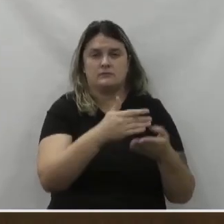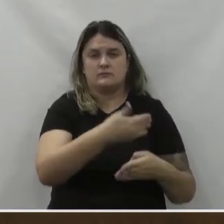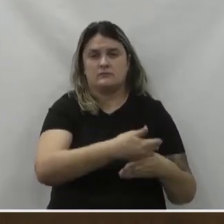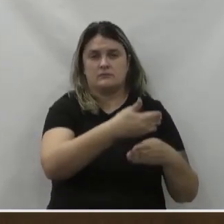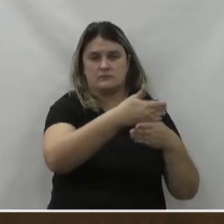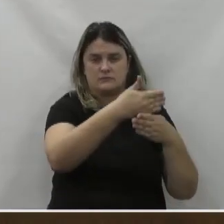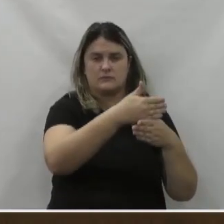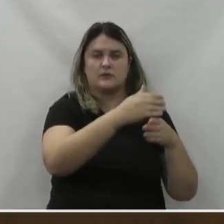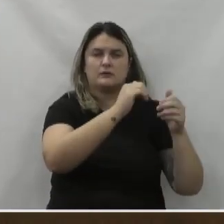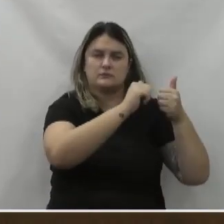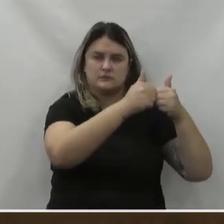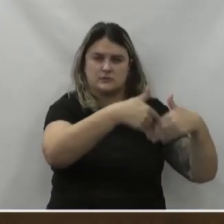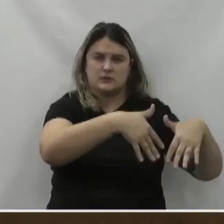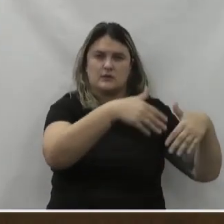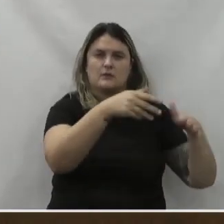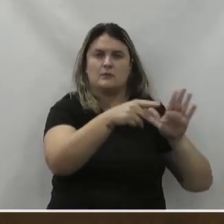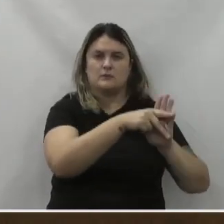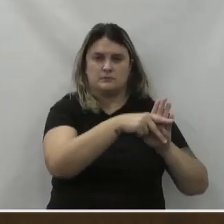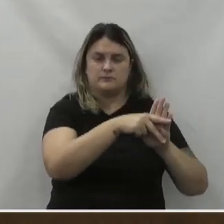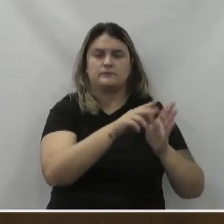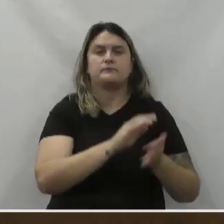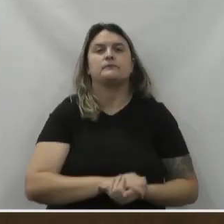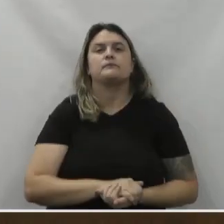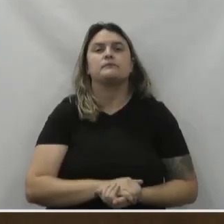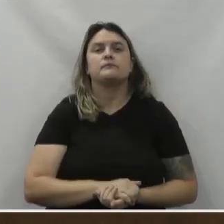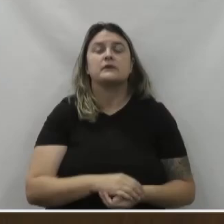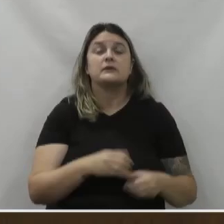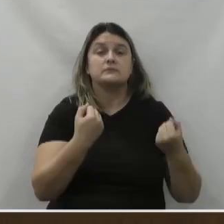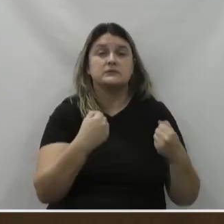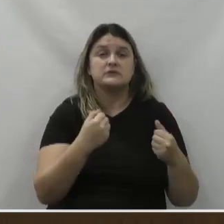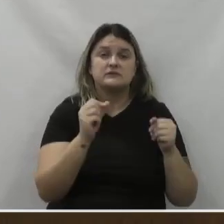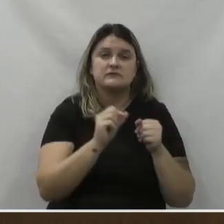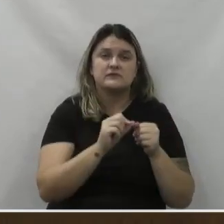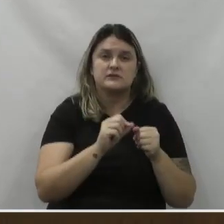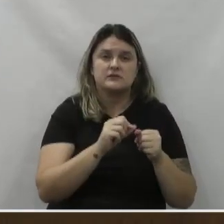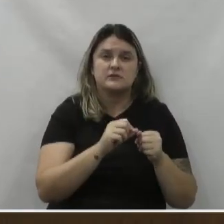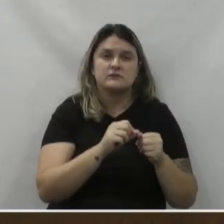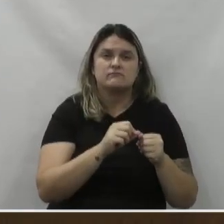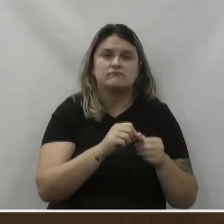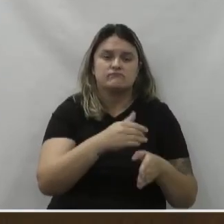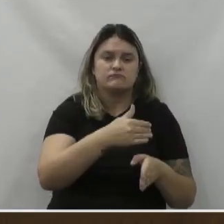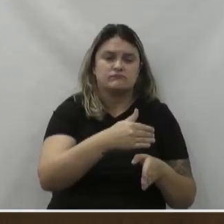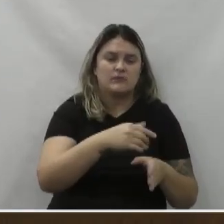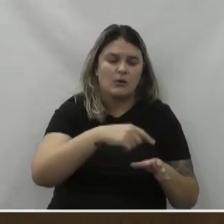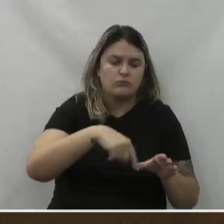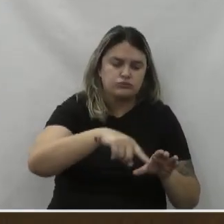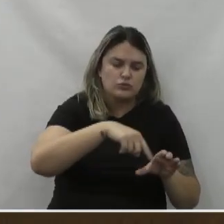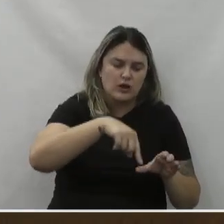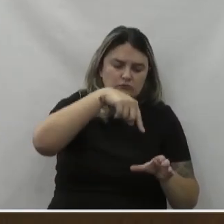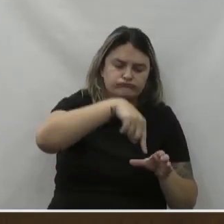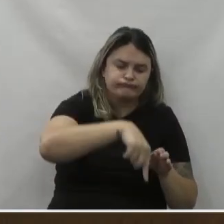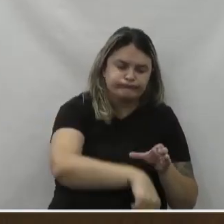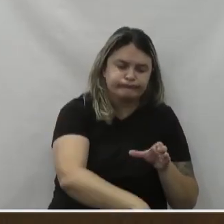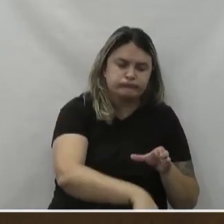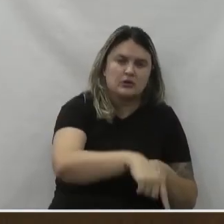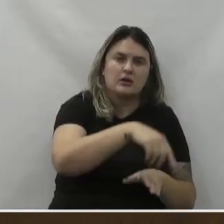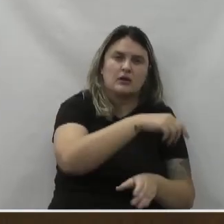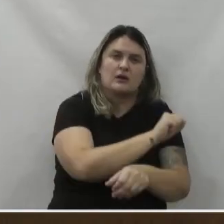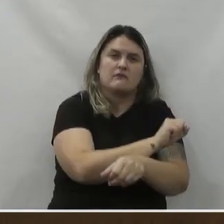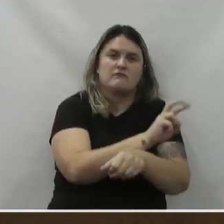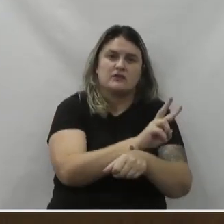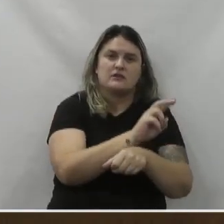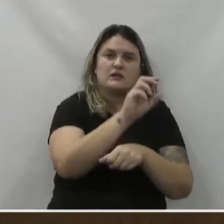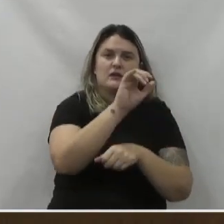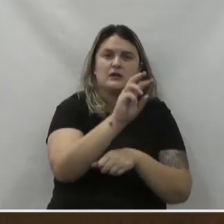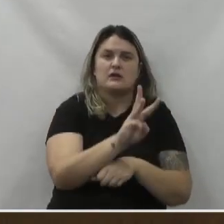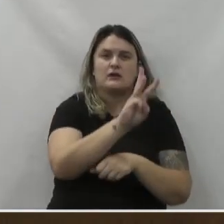dos departamentos competentes, que seja realizada a construção de uma boca de lobo na Avenida Ilques Correia, em